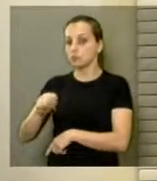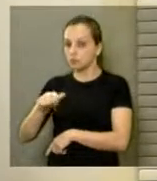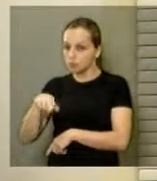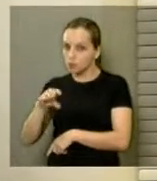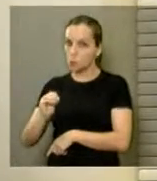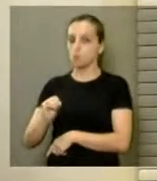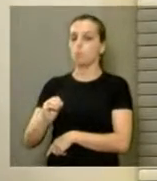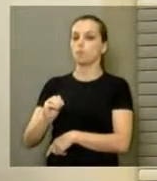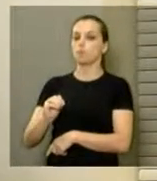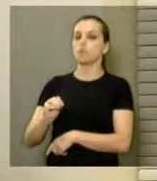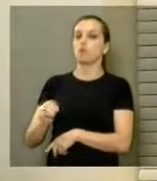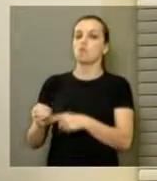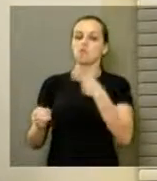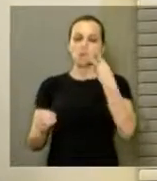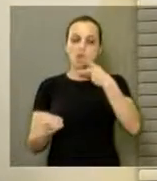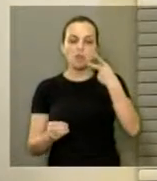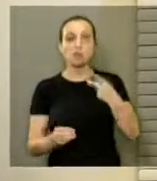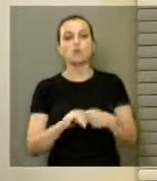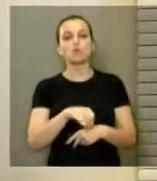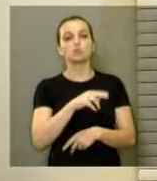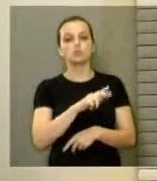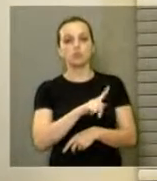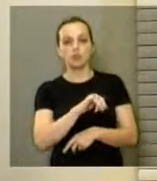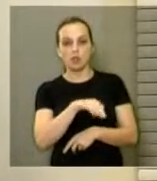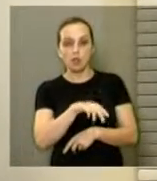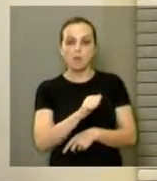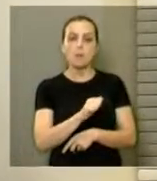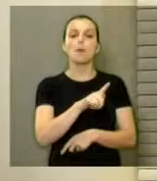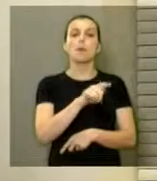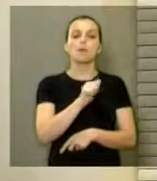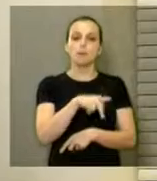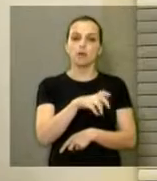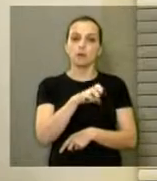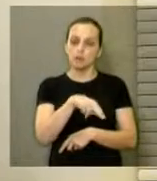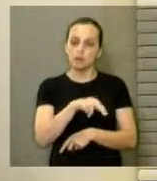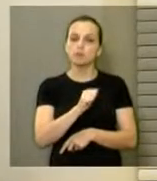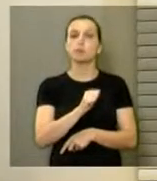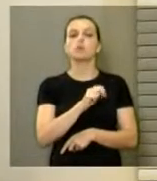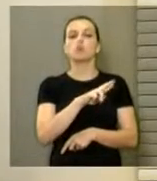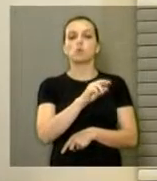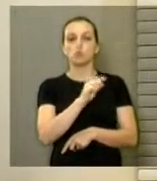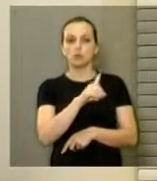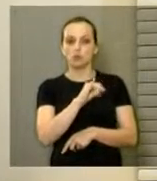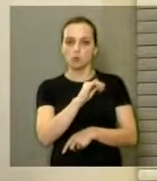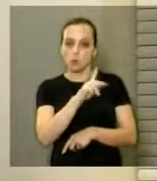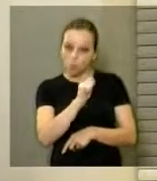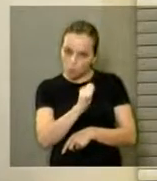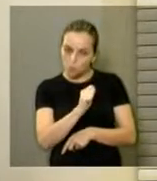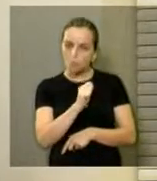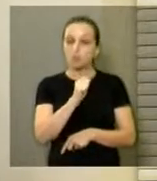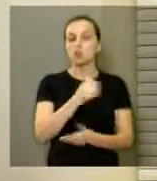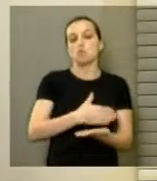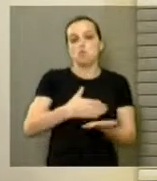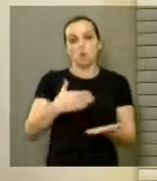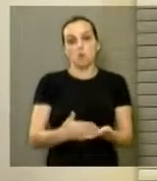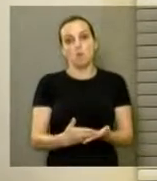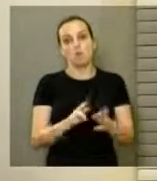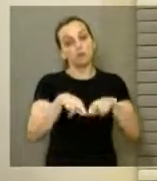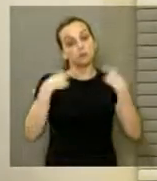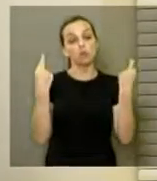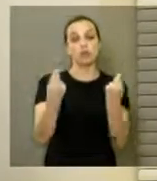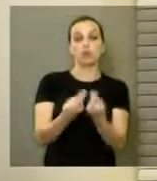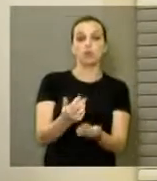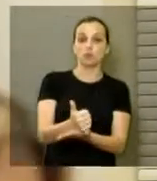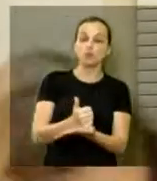Juliana, Lapena, o próprio Bochechinha, que, no início, fizeram parte de algumas reuniões da base,